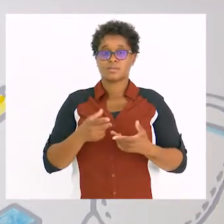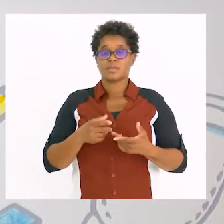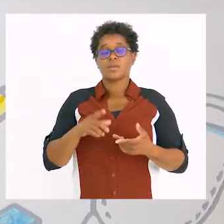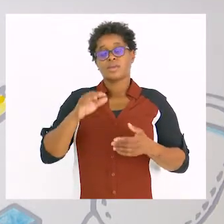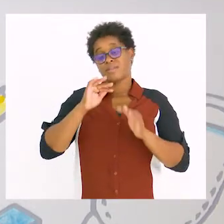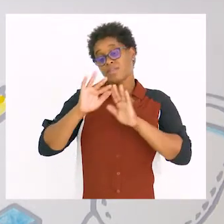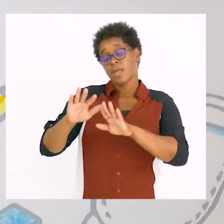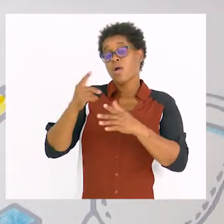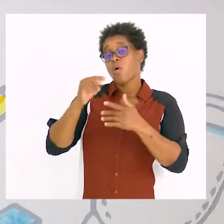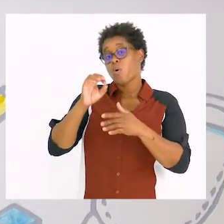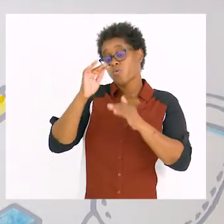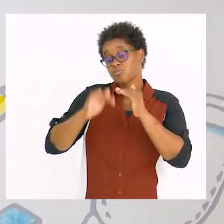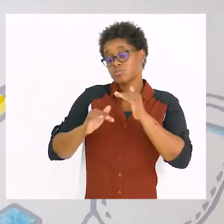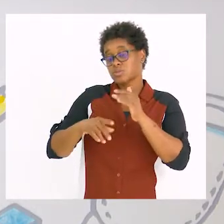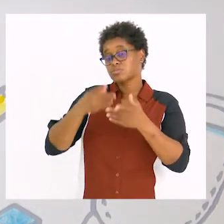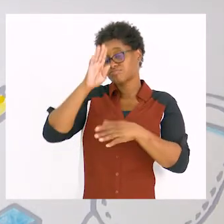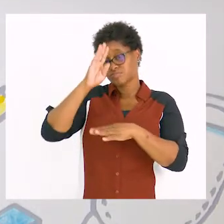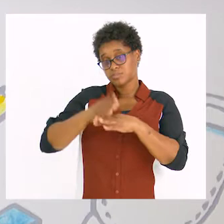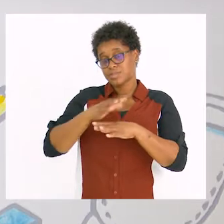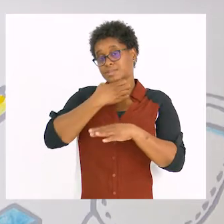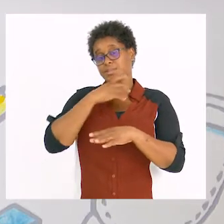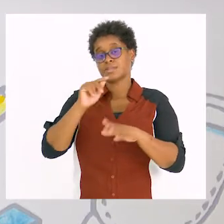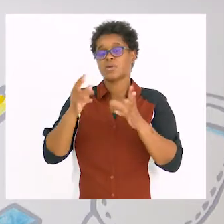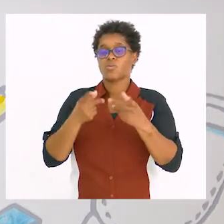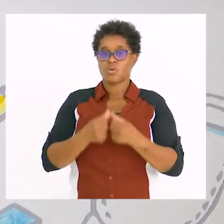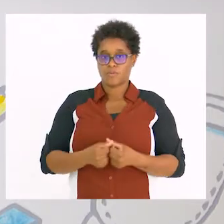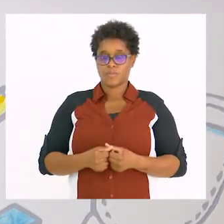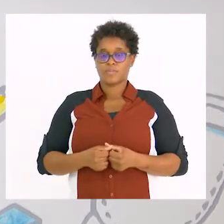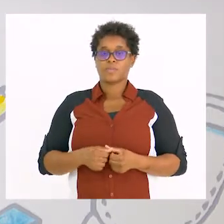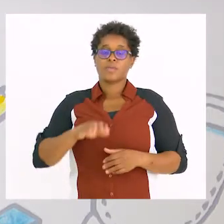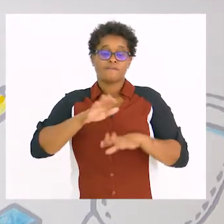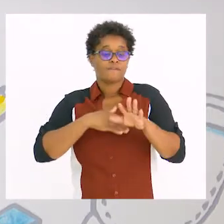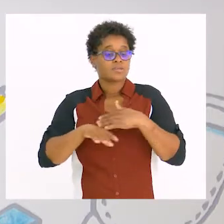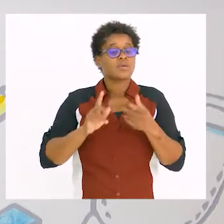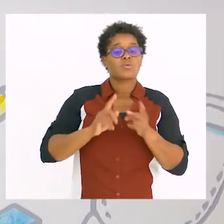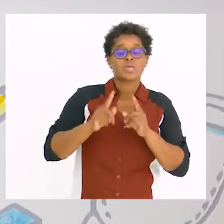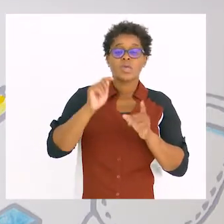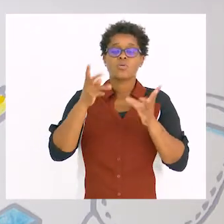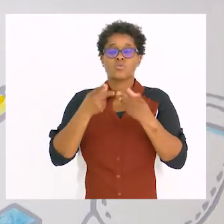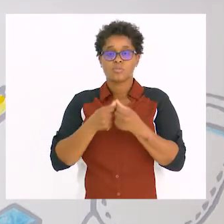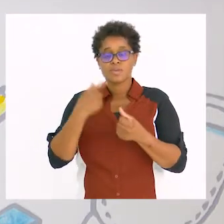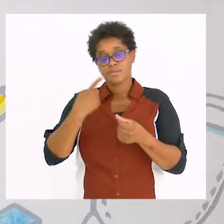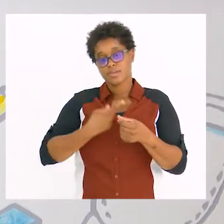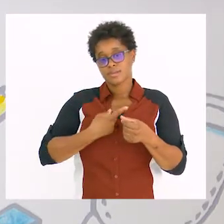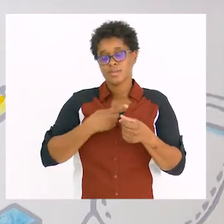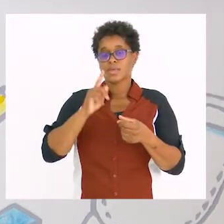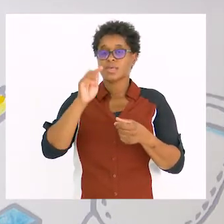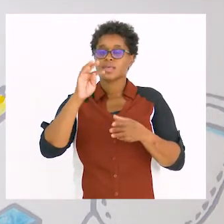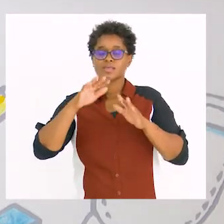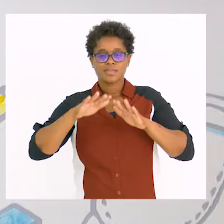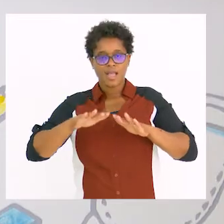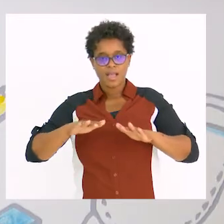ou minimizar os efeitos de crise econômica. Portanto, fazer com que a economia seja